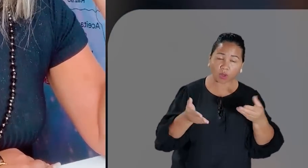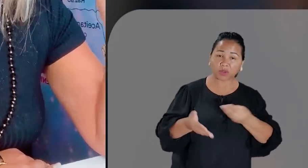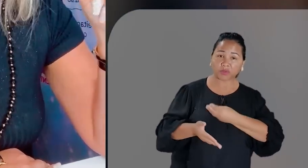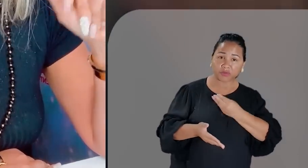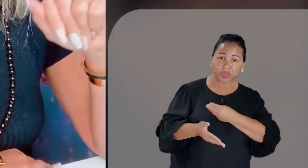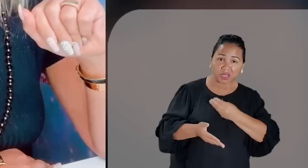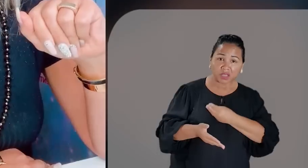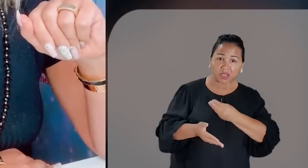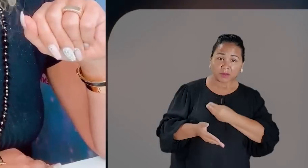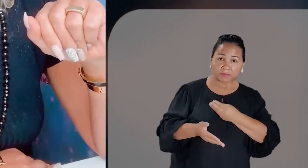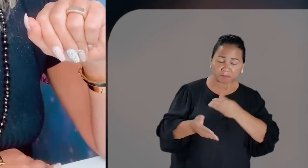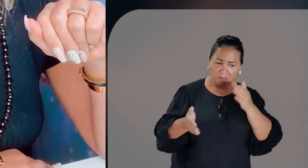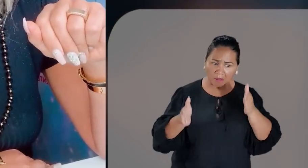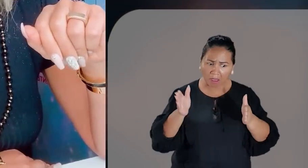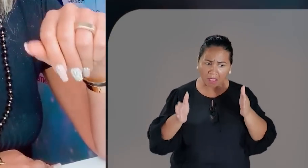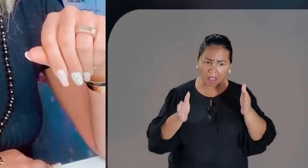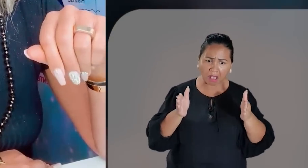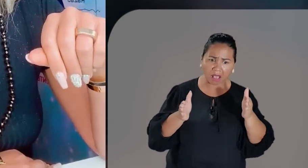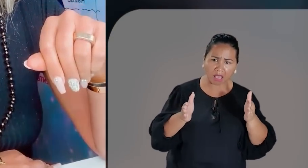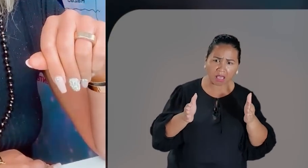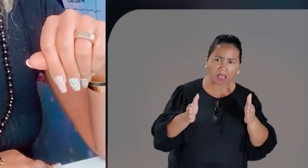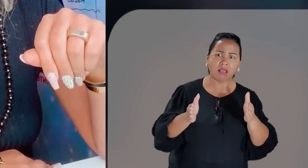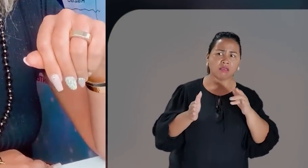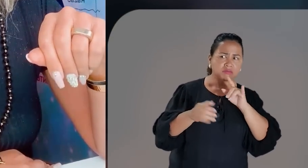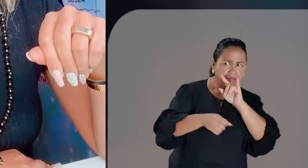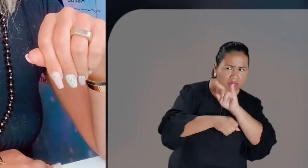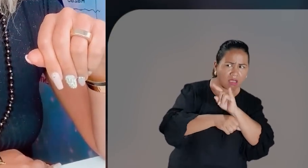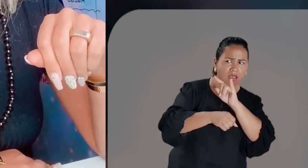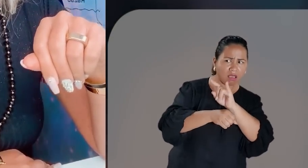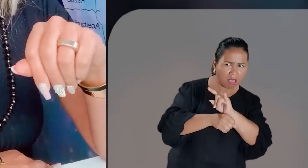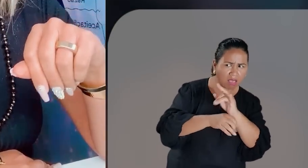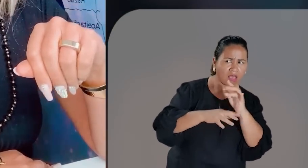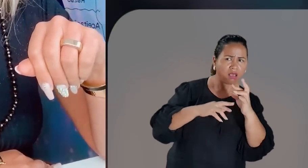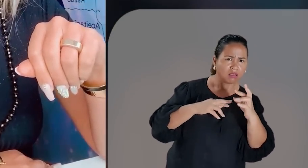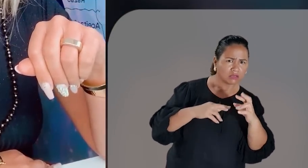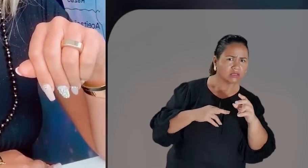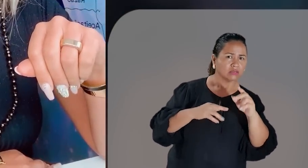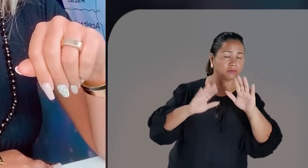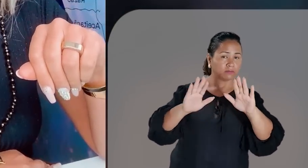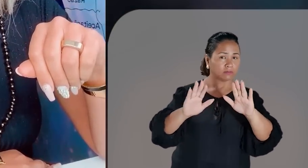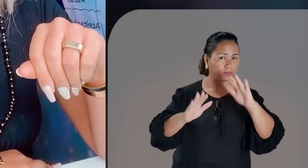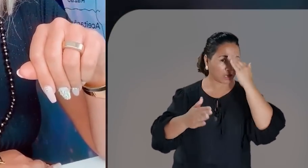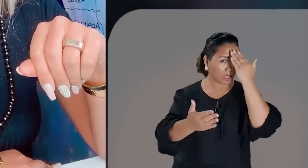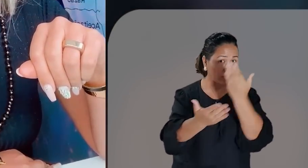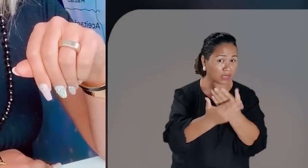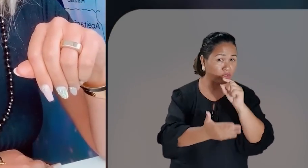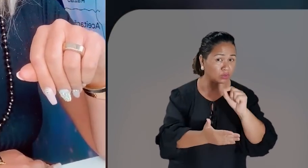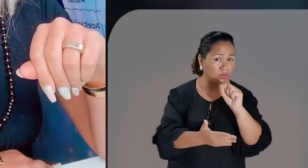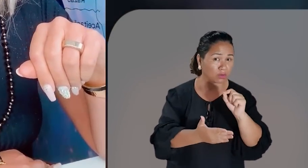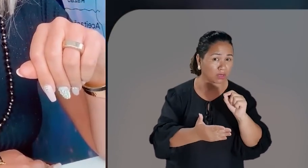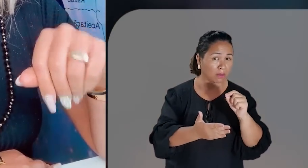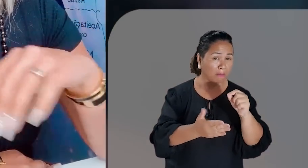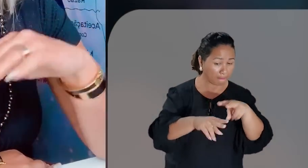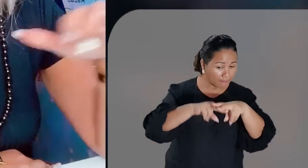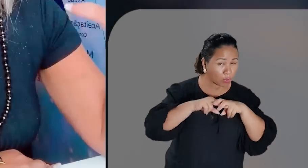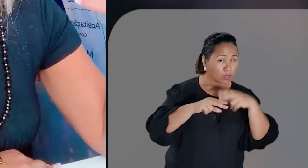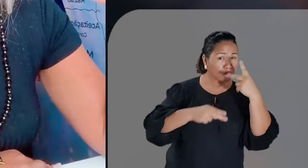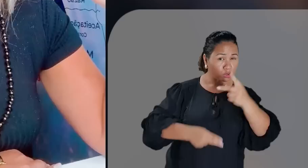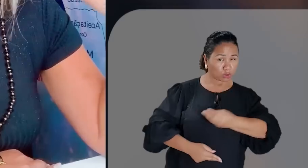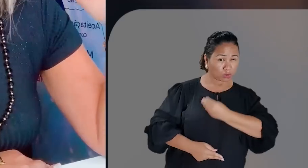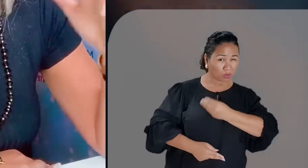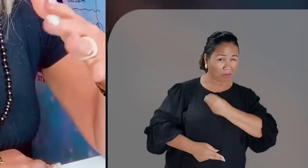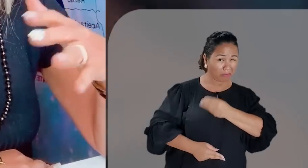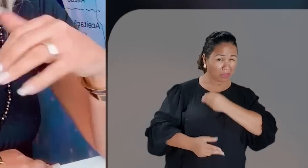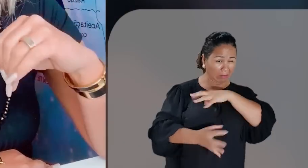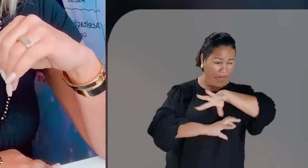E se você está num relacionamento desses? Pode ter certeza que esse é o motivo pelo qual todas as catástrofes e